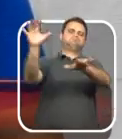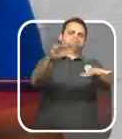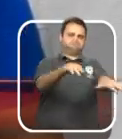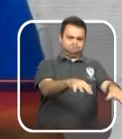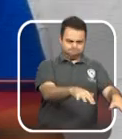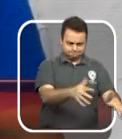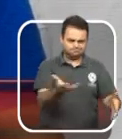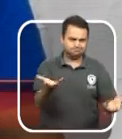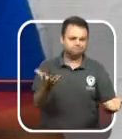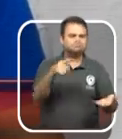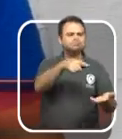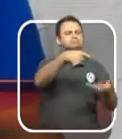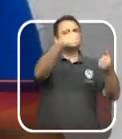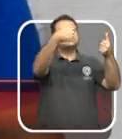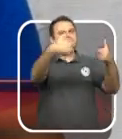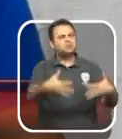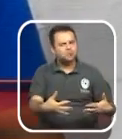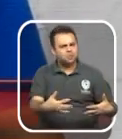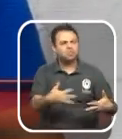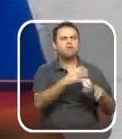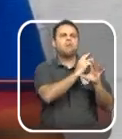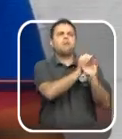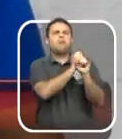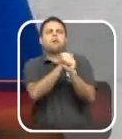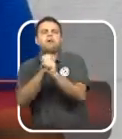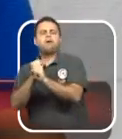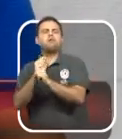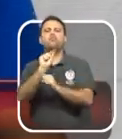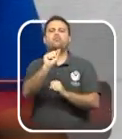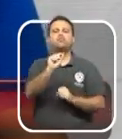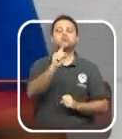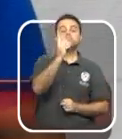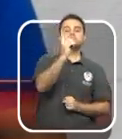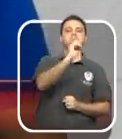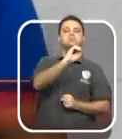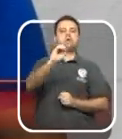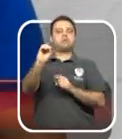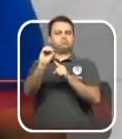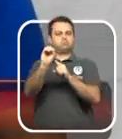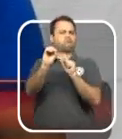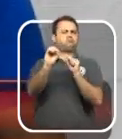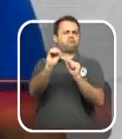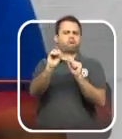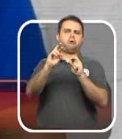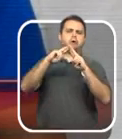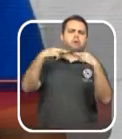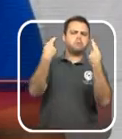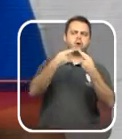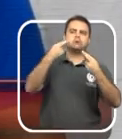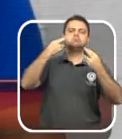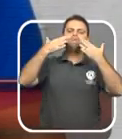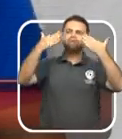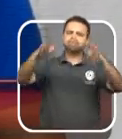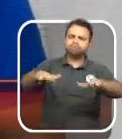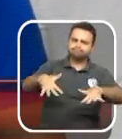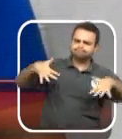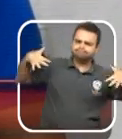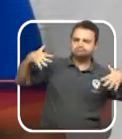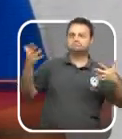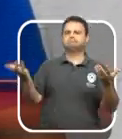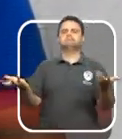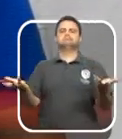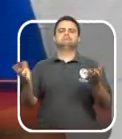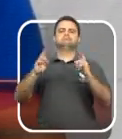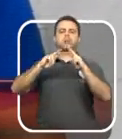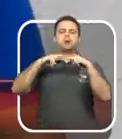população. Você citou aí, somando tudo, há quase 100 reuniões públicas, né? Parte